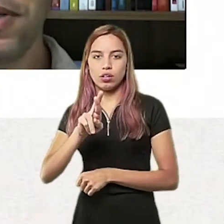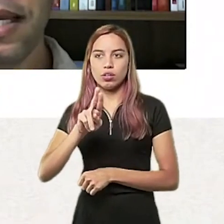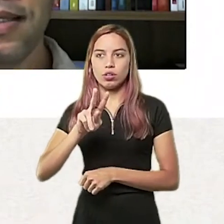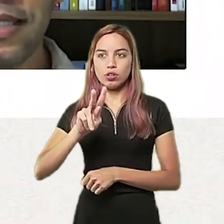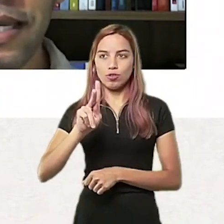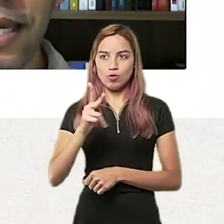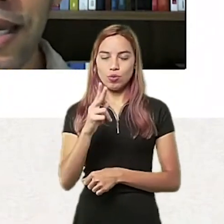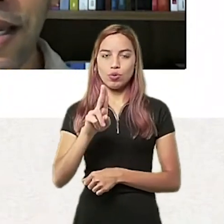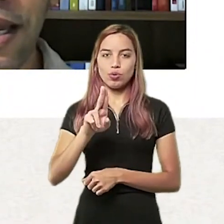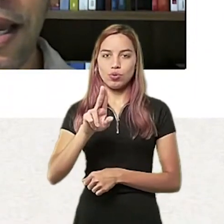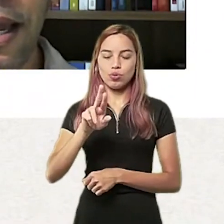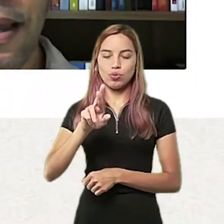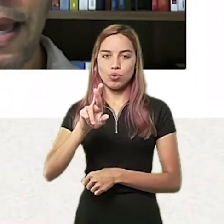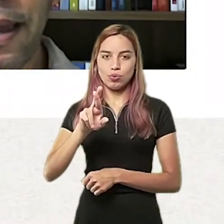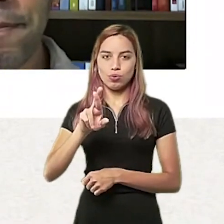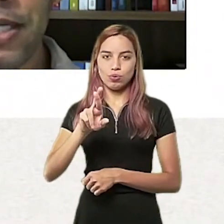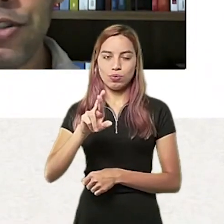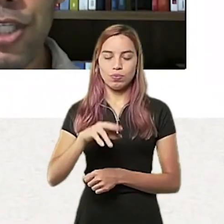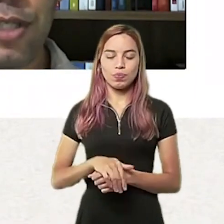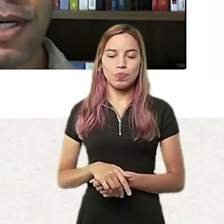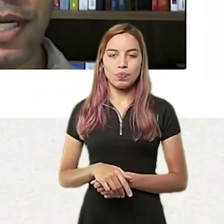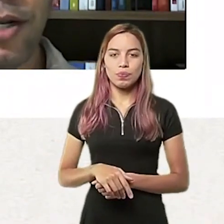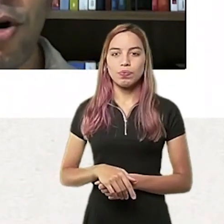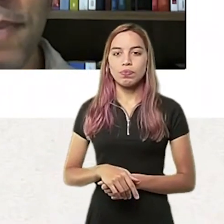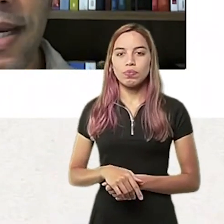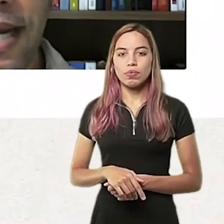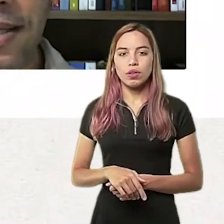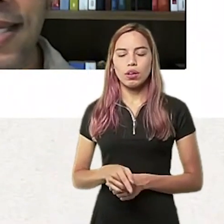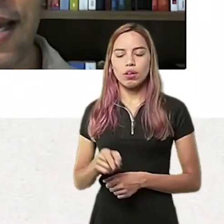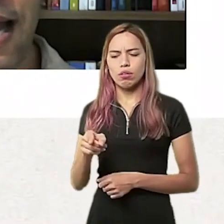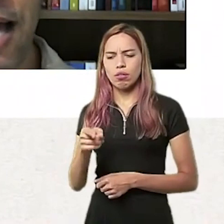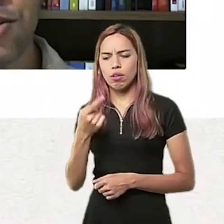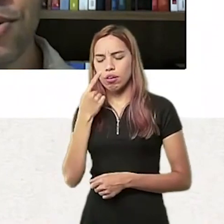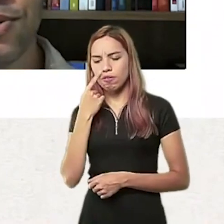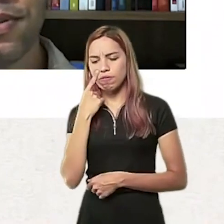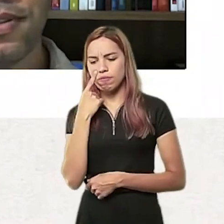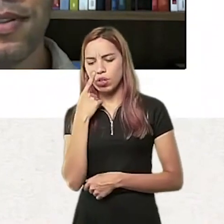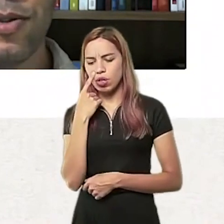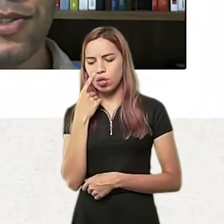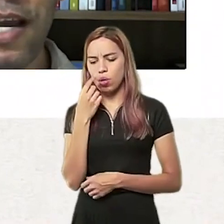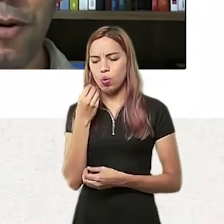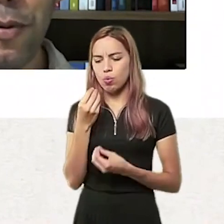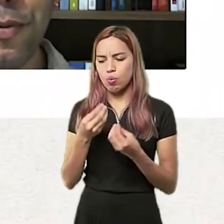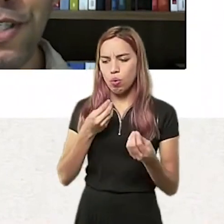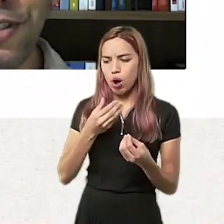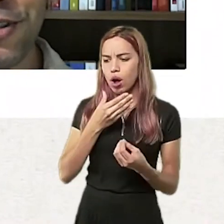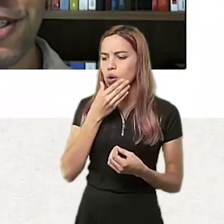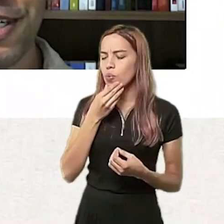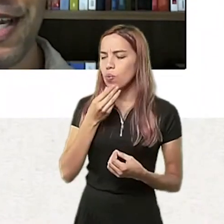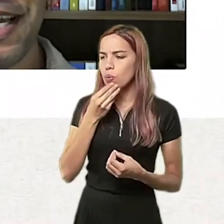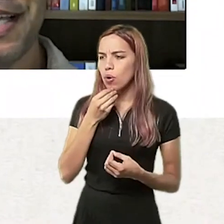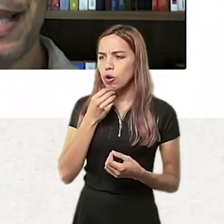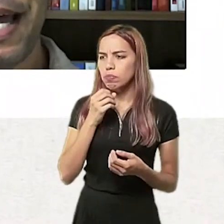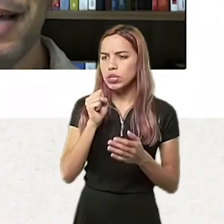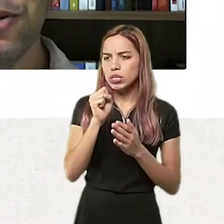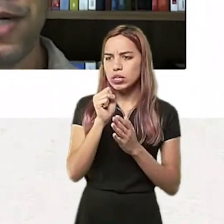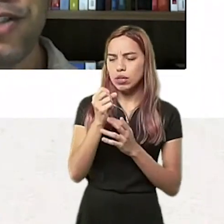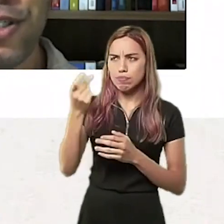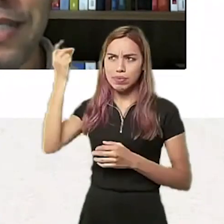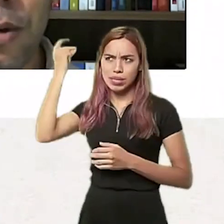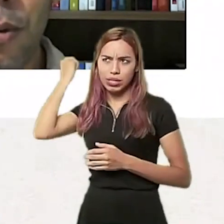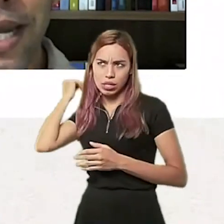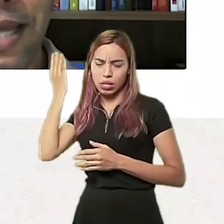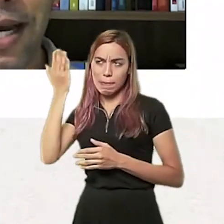Como podem ter mantido aquele homem encarcerado no século XX,